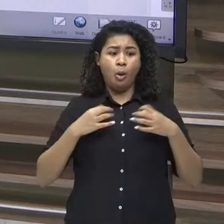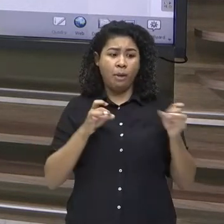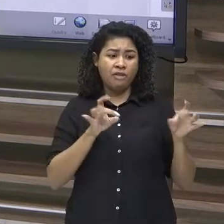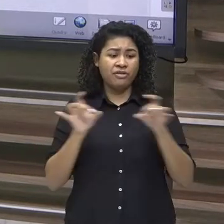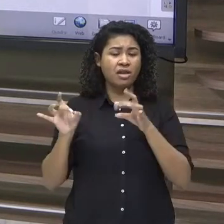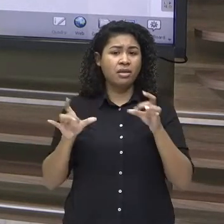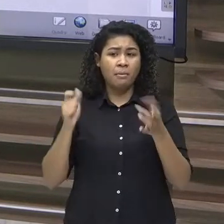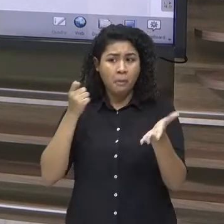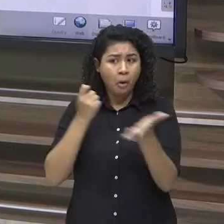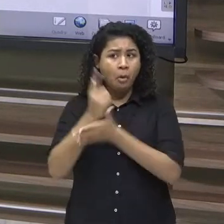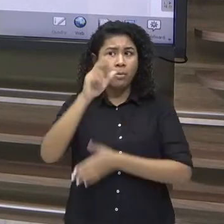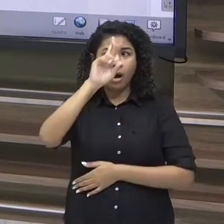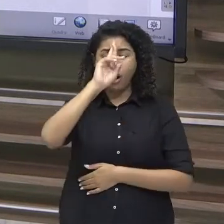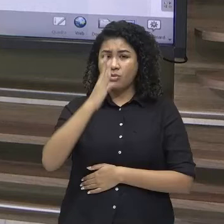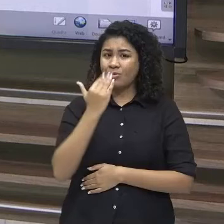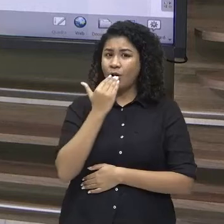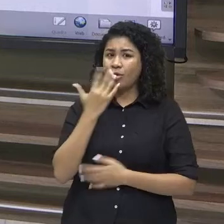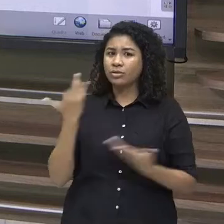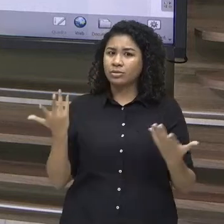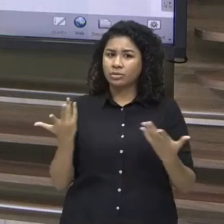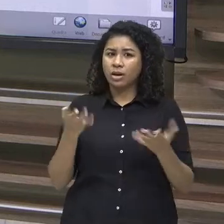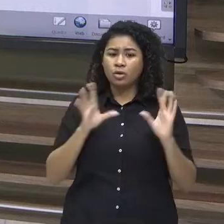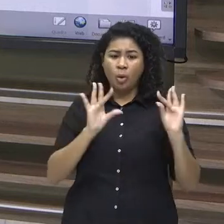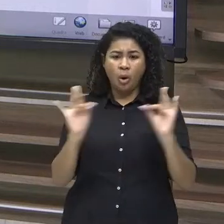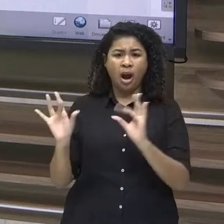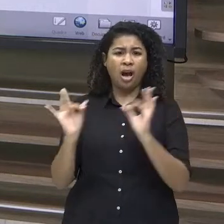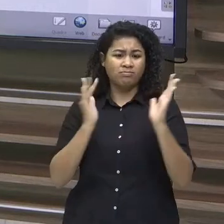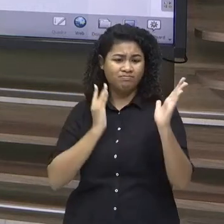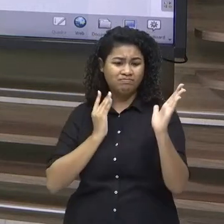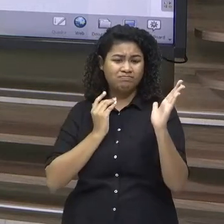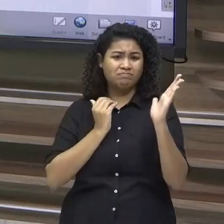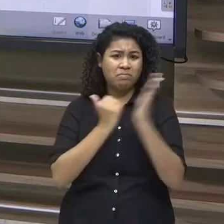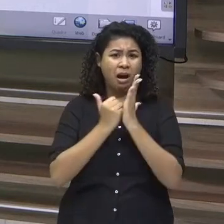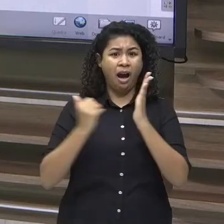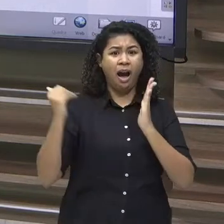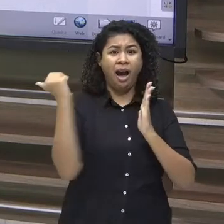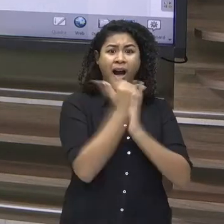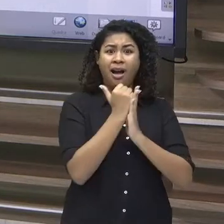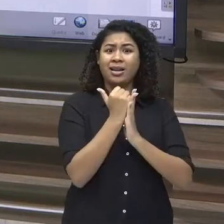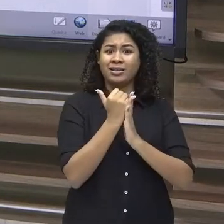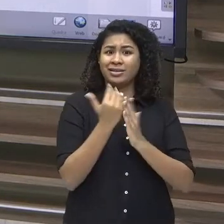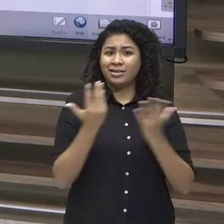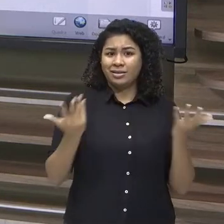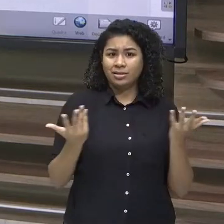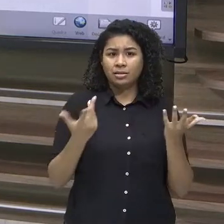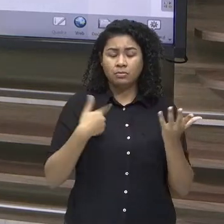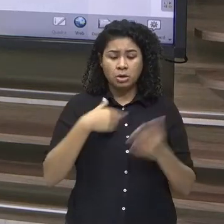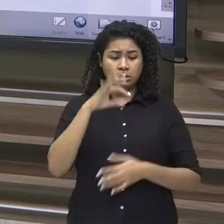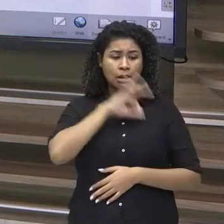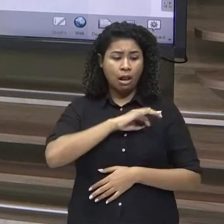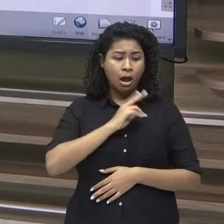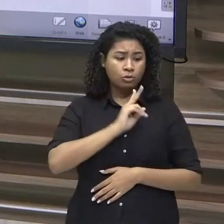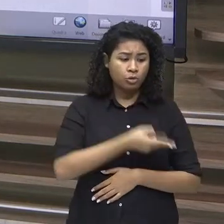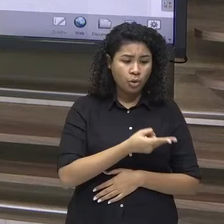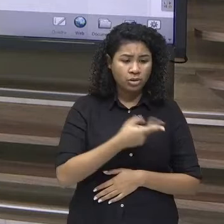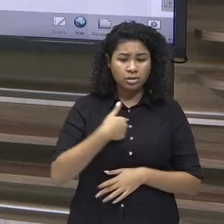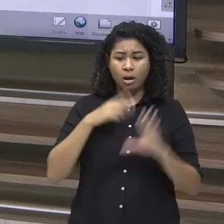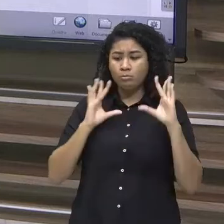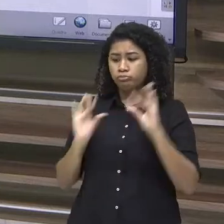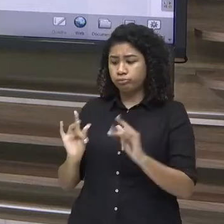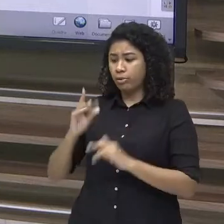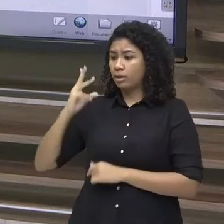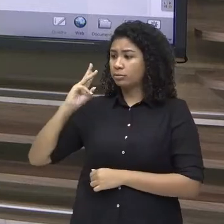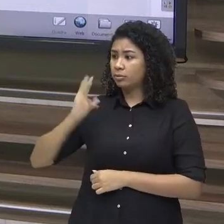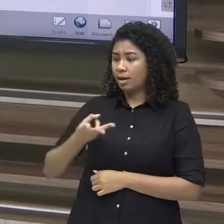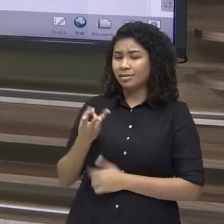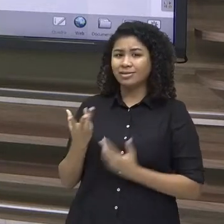valor X e estou gastando mais do que eu ganho, não é, gente? Estou ganhando 2.000 e estou gastando 3.000. A conta não